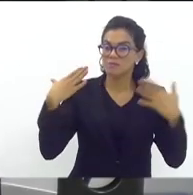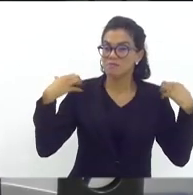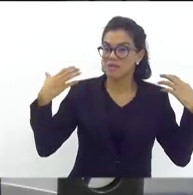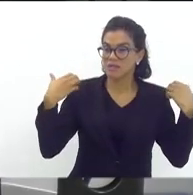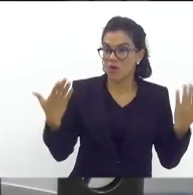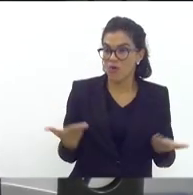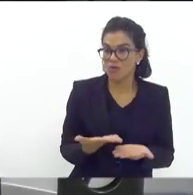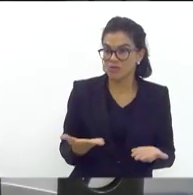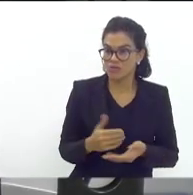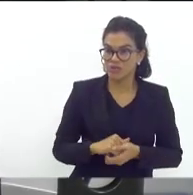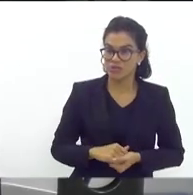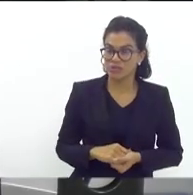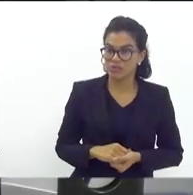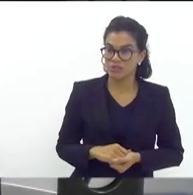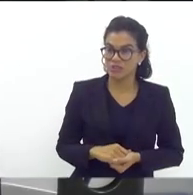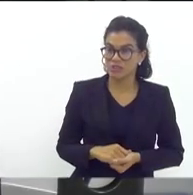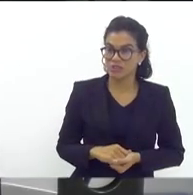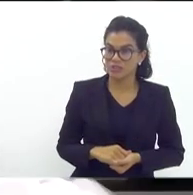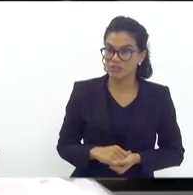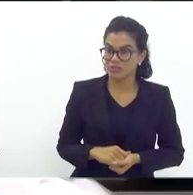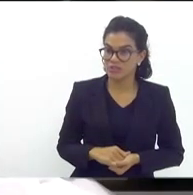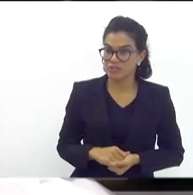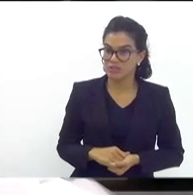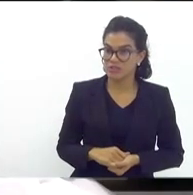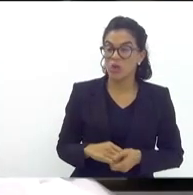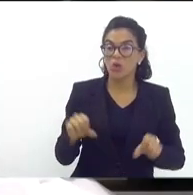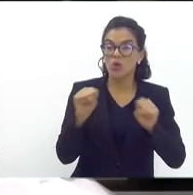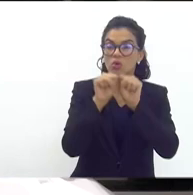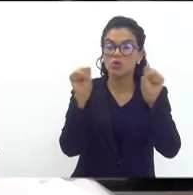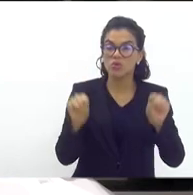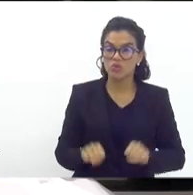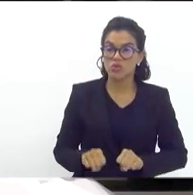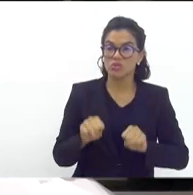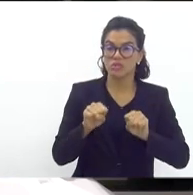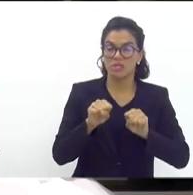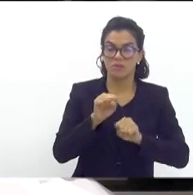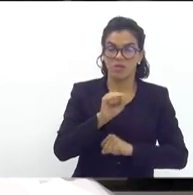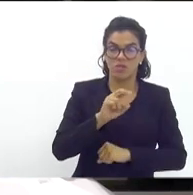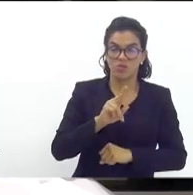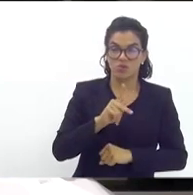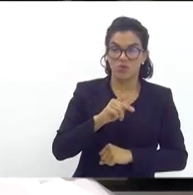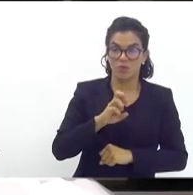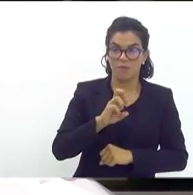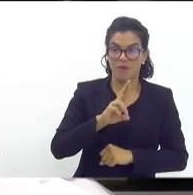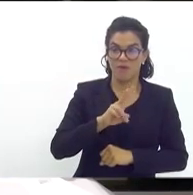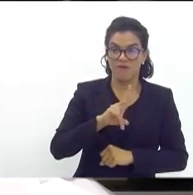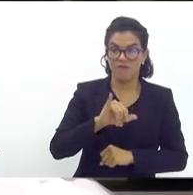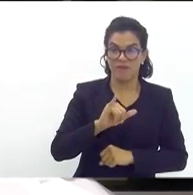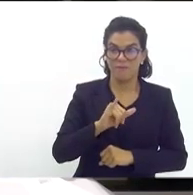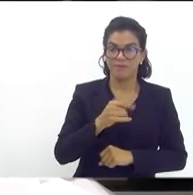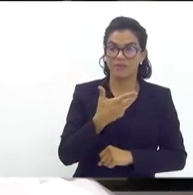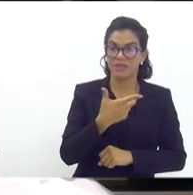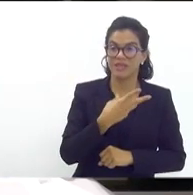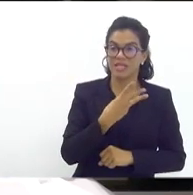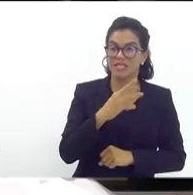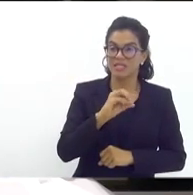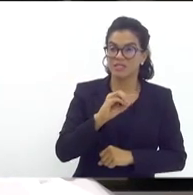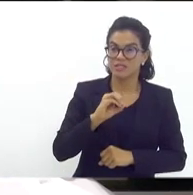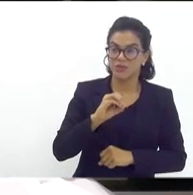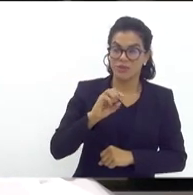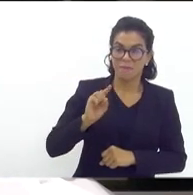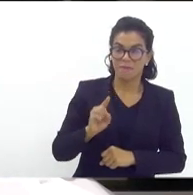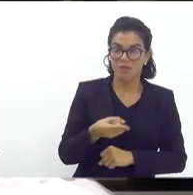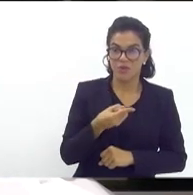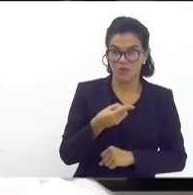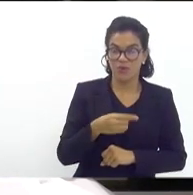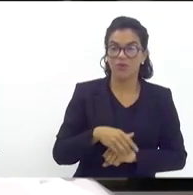presidente em média o sistema da SuperVia hoje transporta aproximadamente 350 mil passageiros